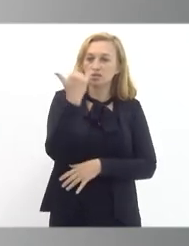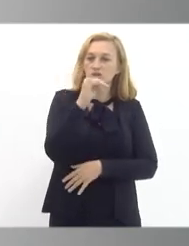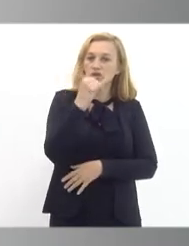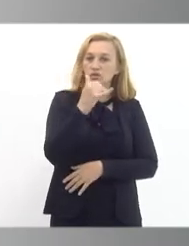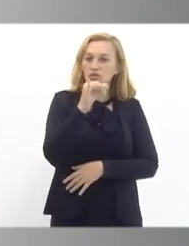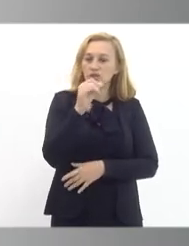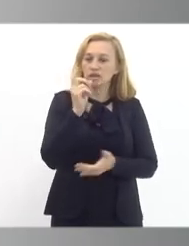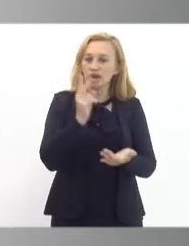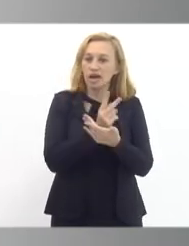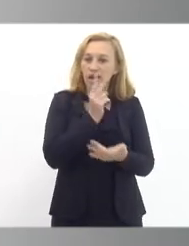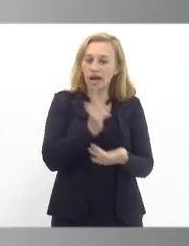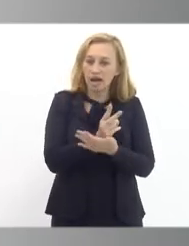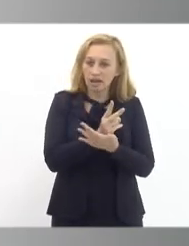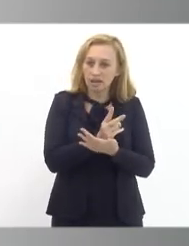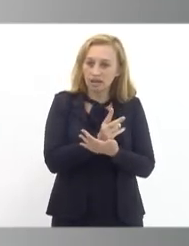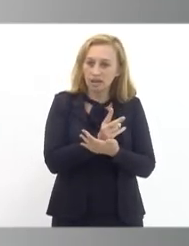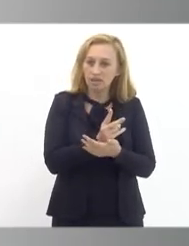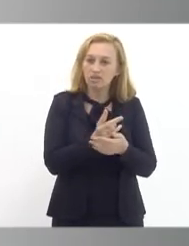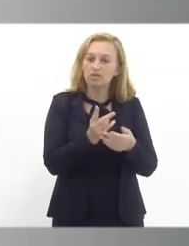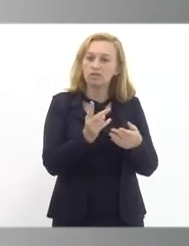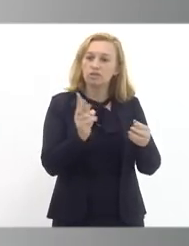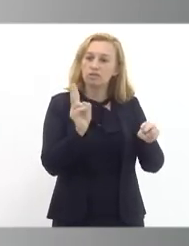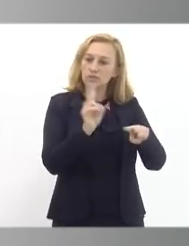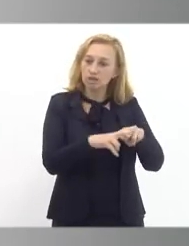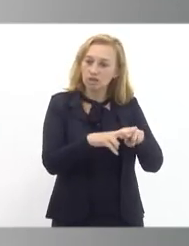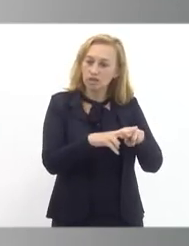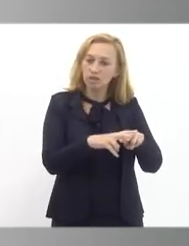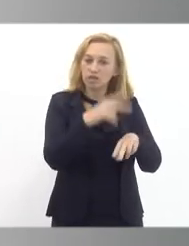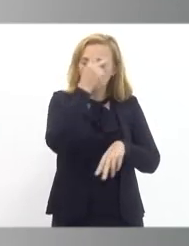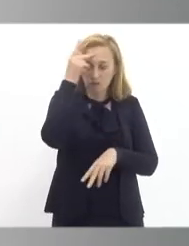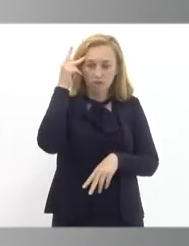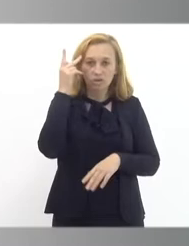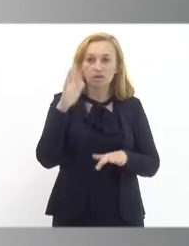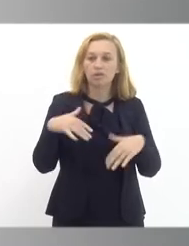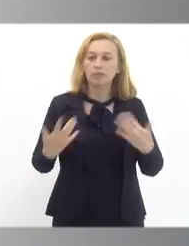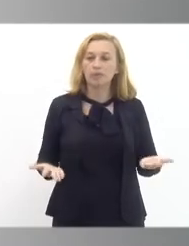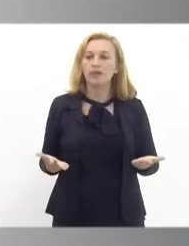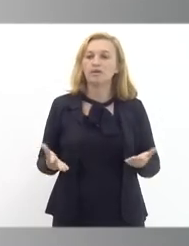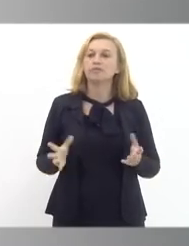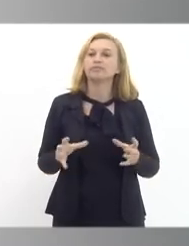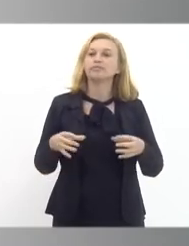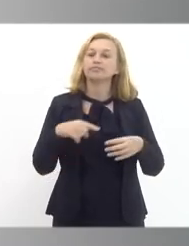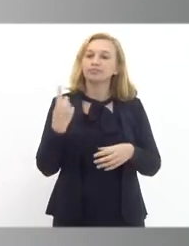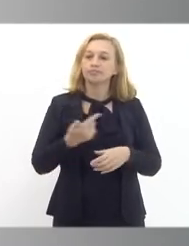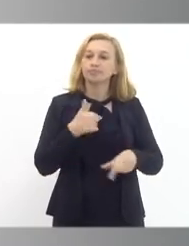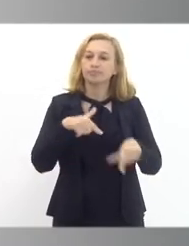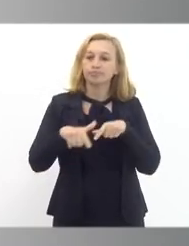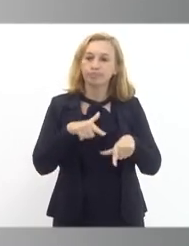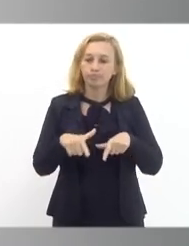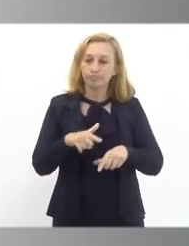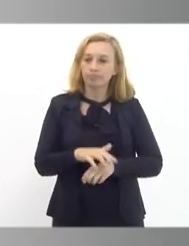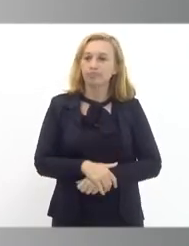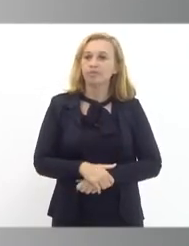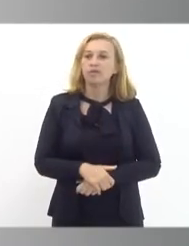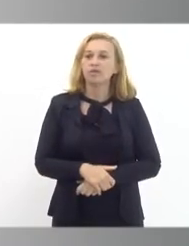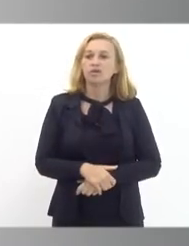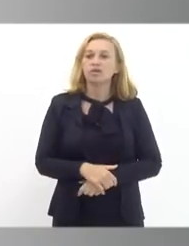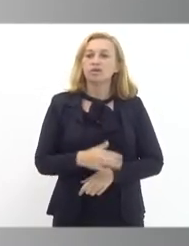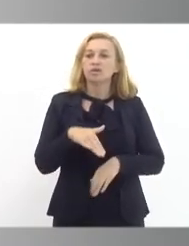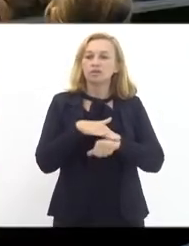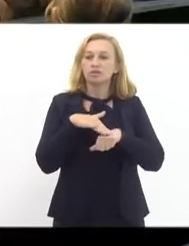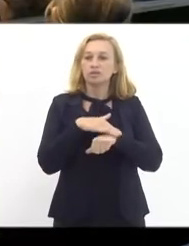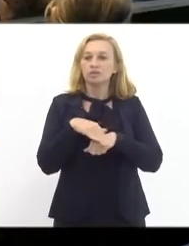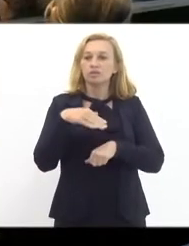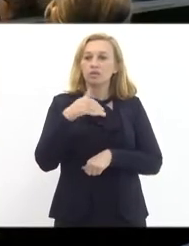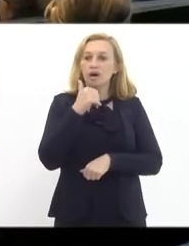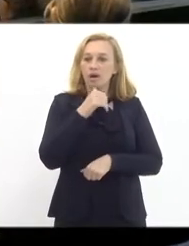foram reprimidas e as pessoas foram presas. Então, o batalhão tem trabalhado muito. Eu conversando agora há pouco com a mãe